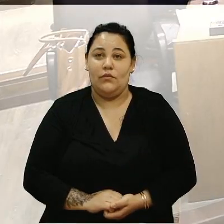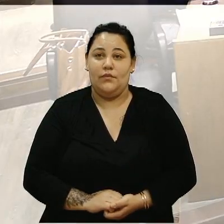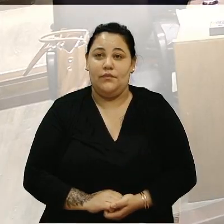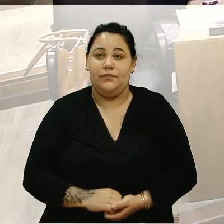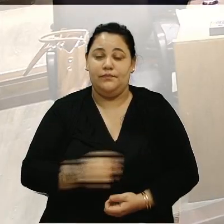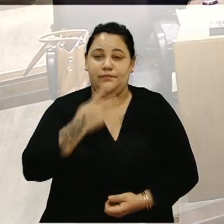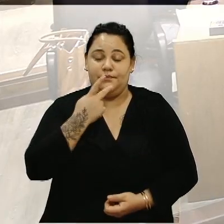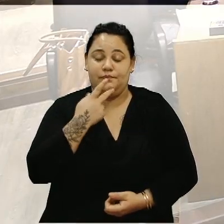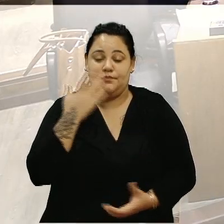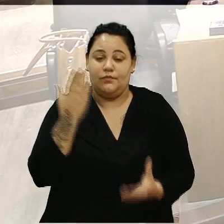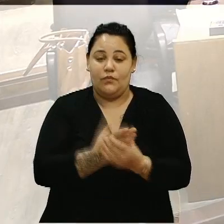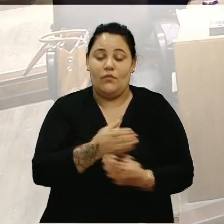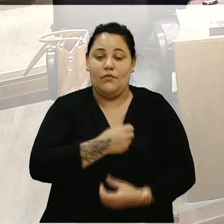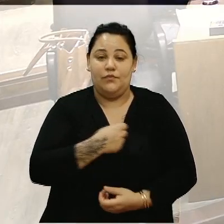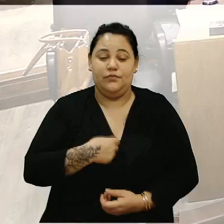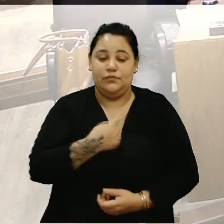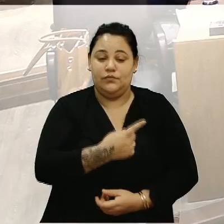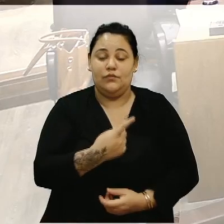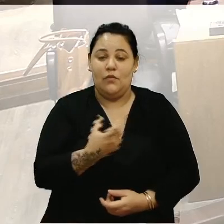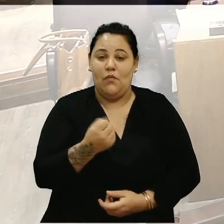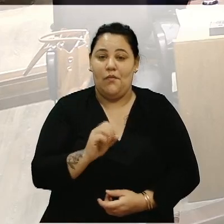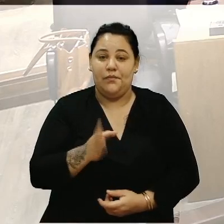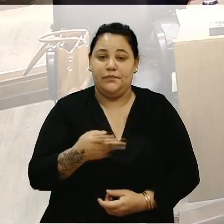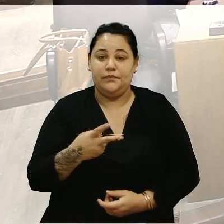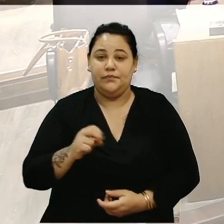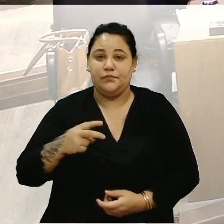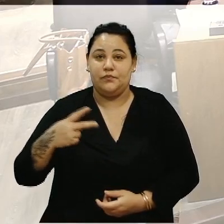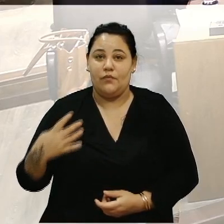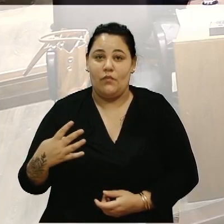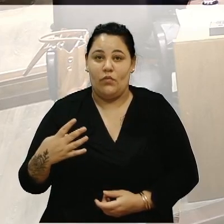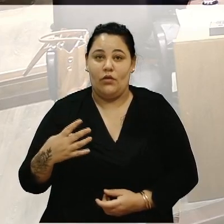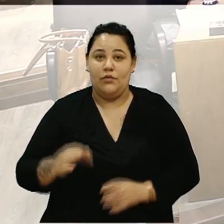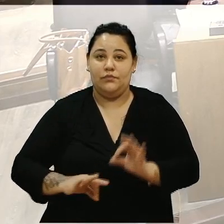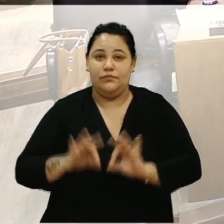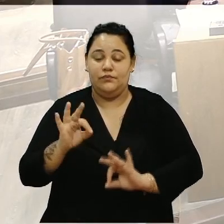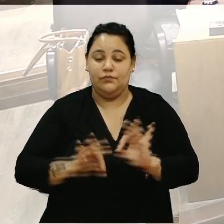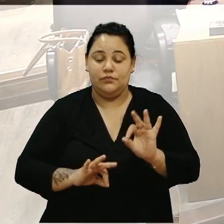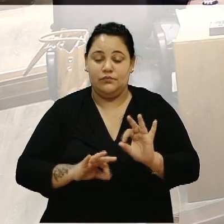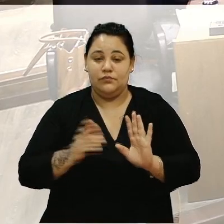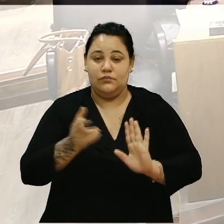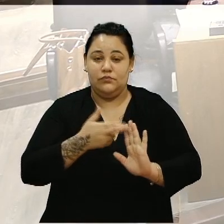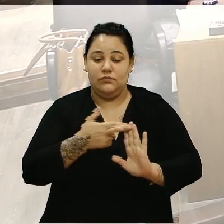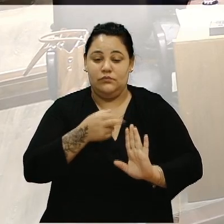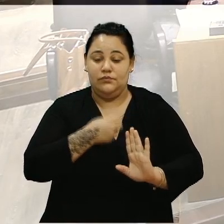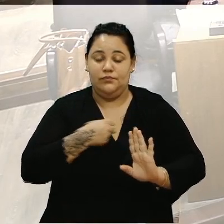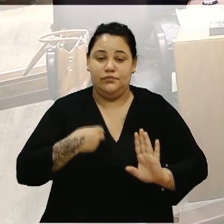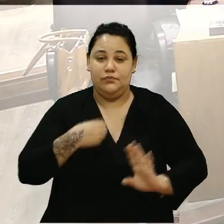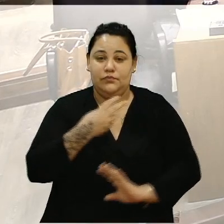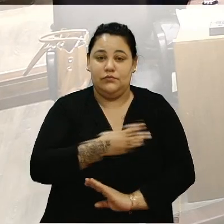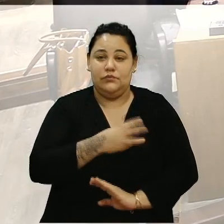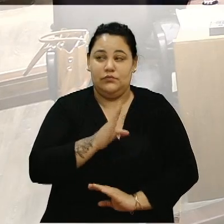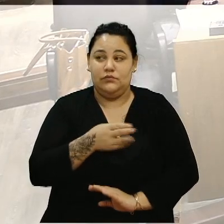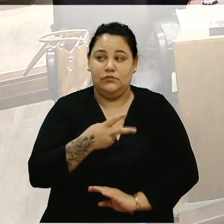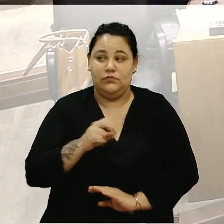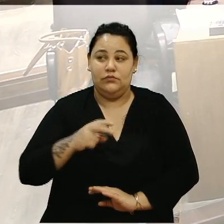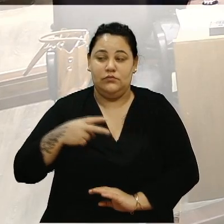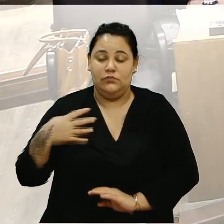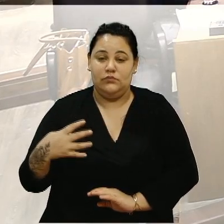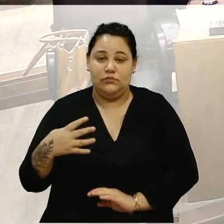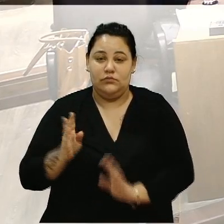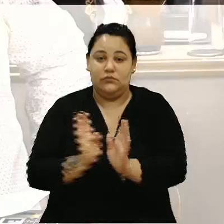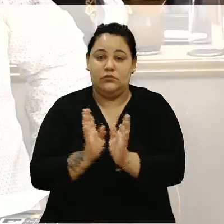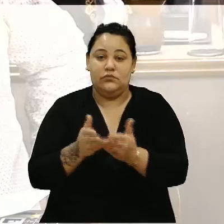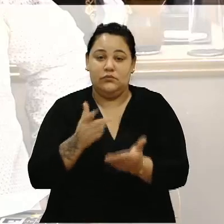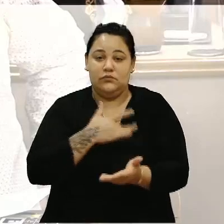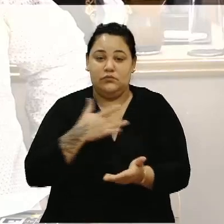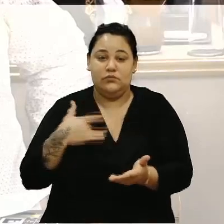ao processo número 118/2024, projeto de resolução número 3/2024, Comissão de